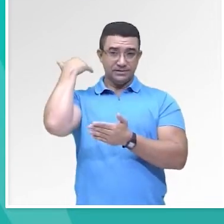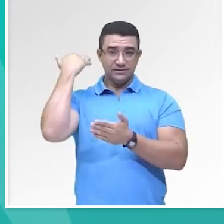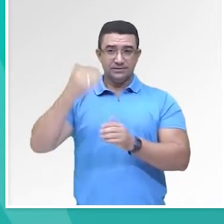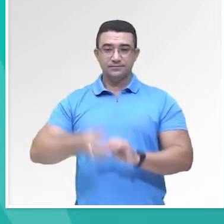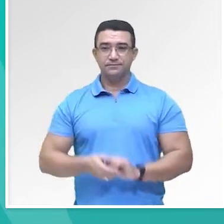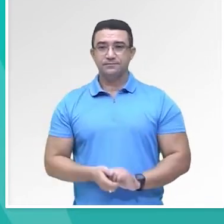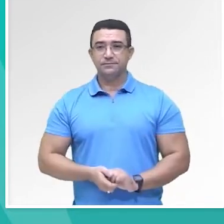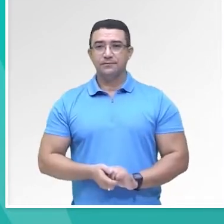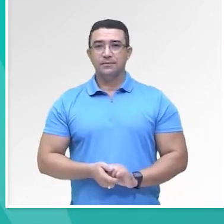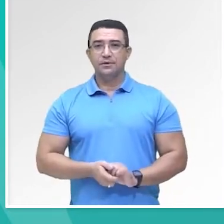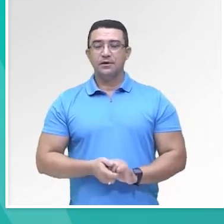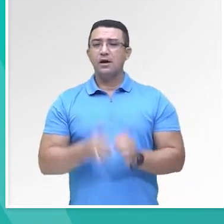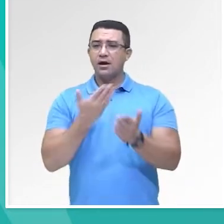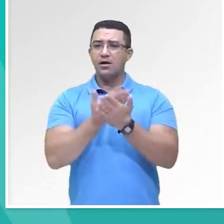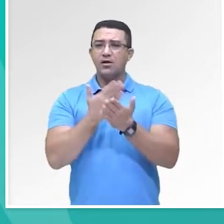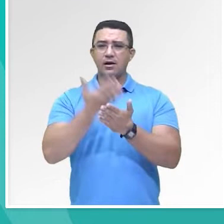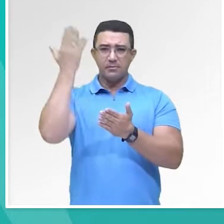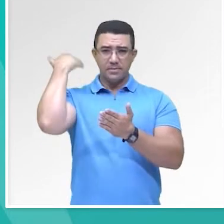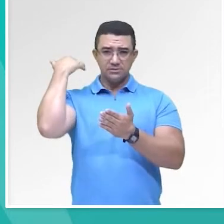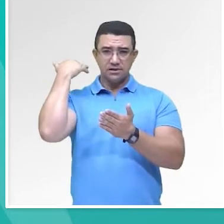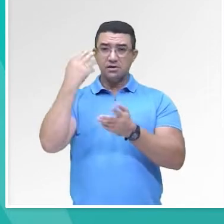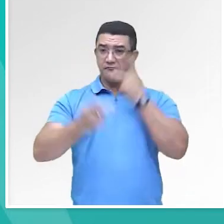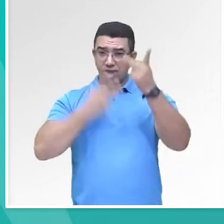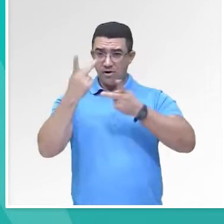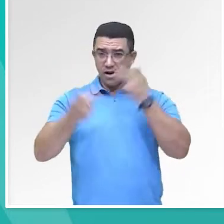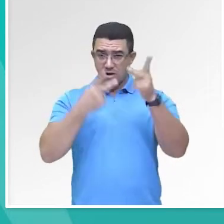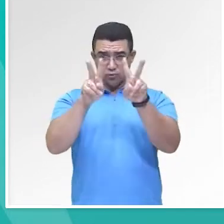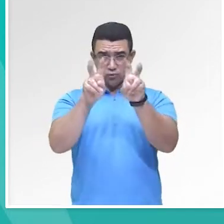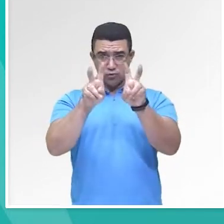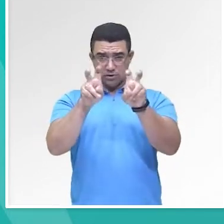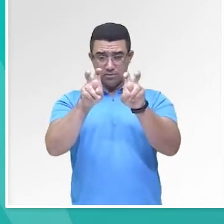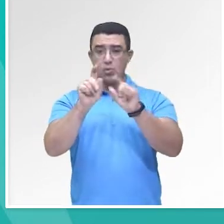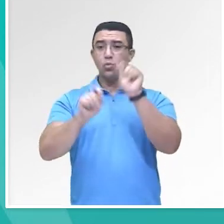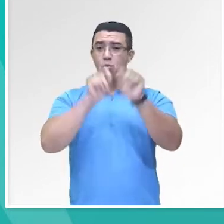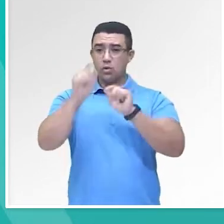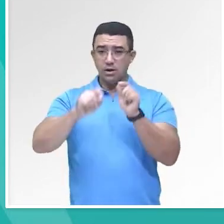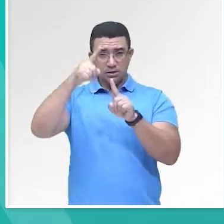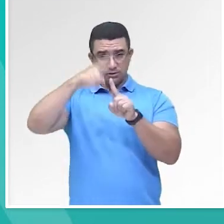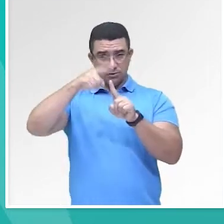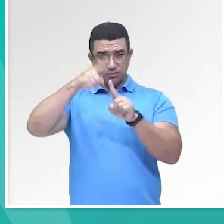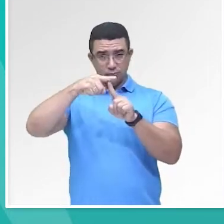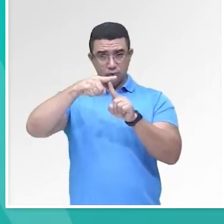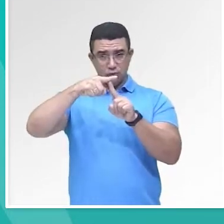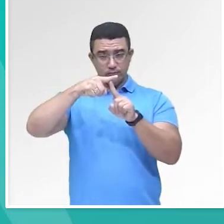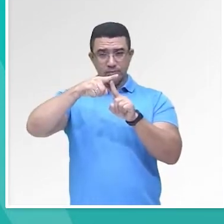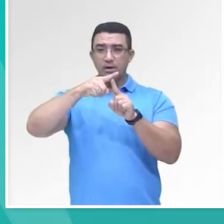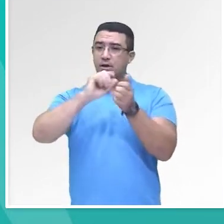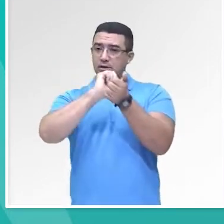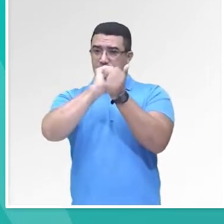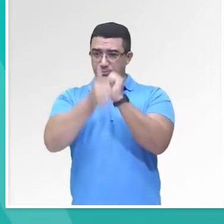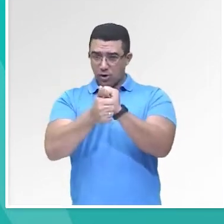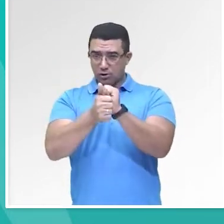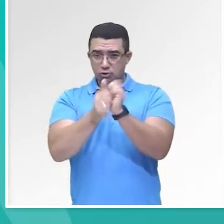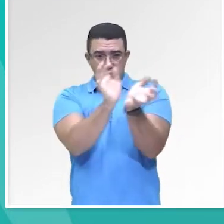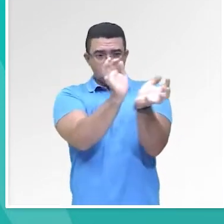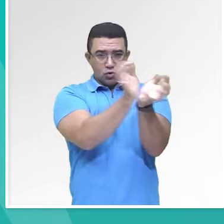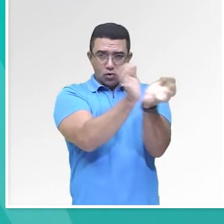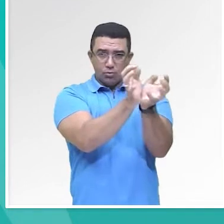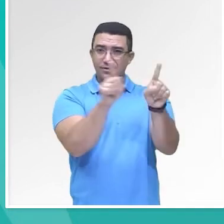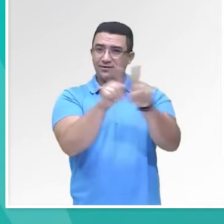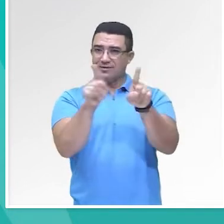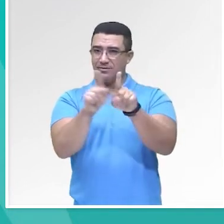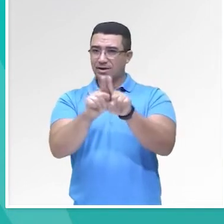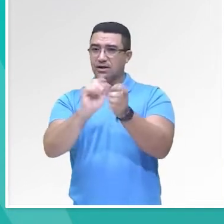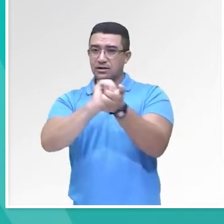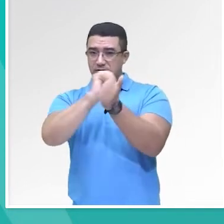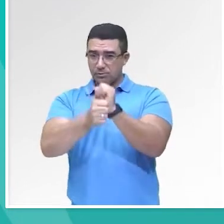Então, na aula anterior, nós falamos a respeito dos esportes coletivos e esportes individuais. Vamos